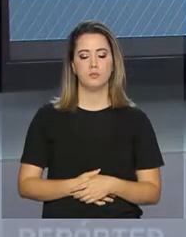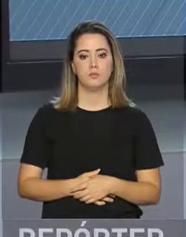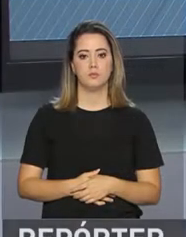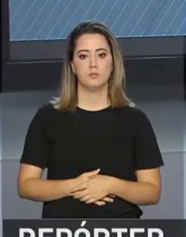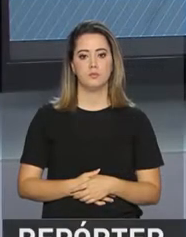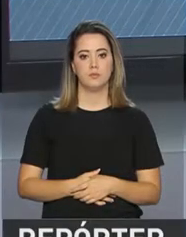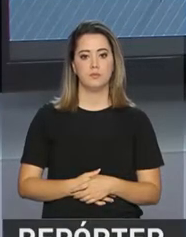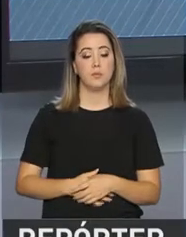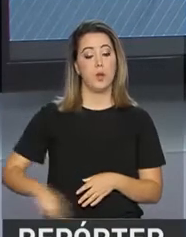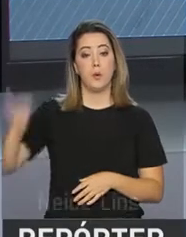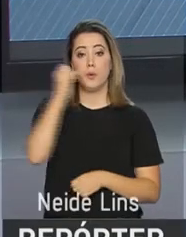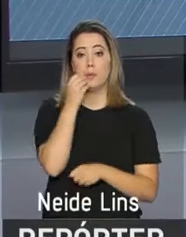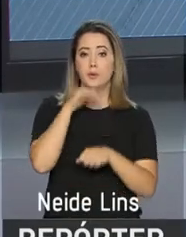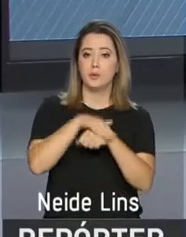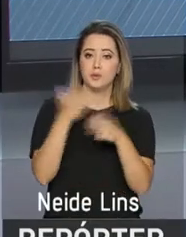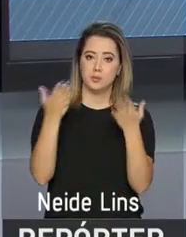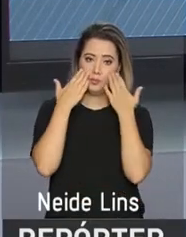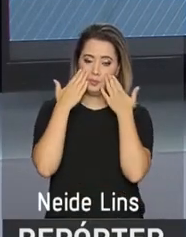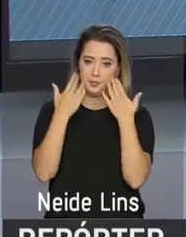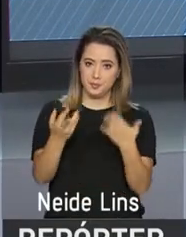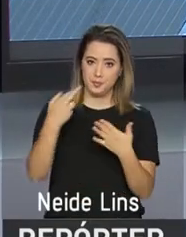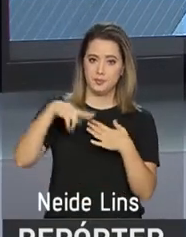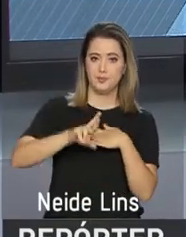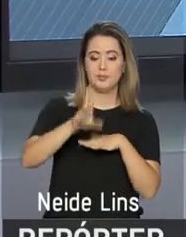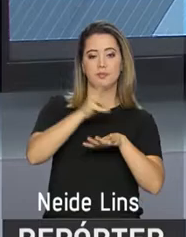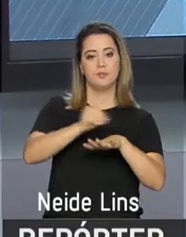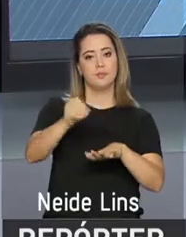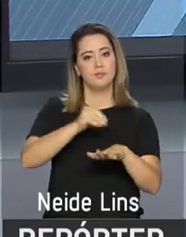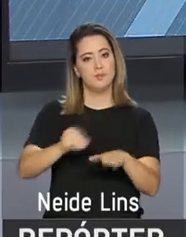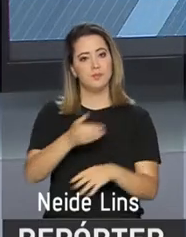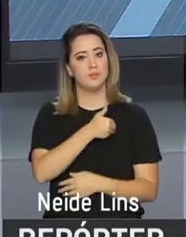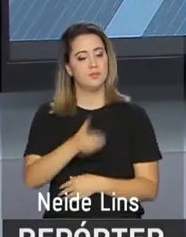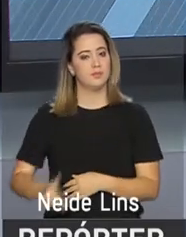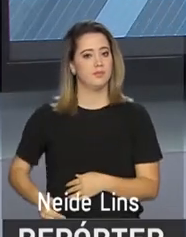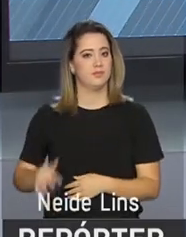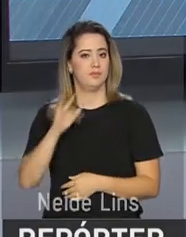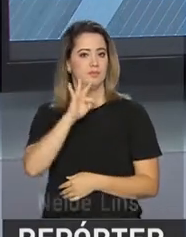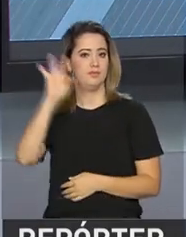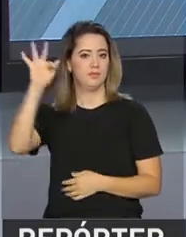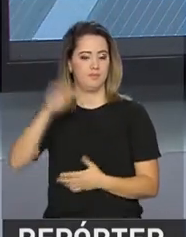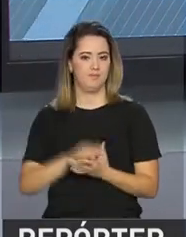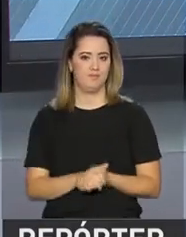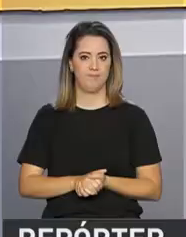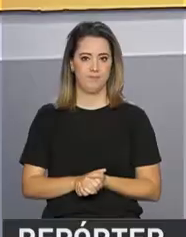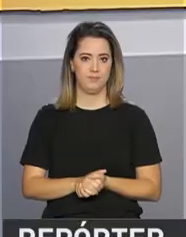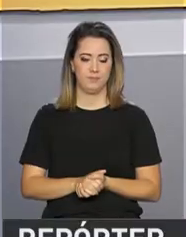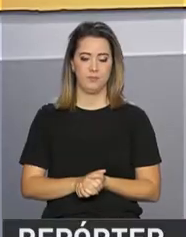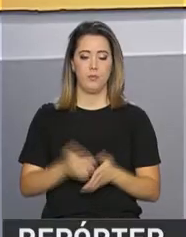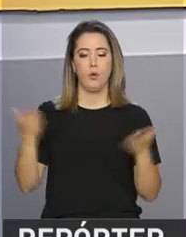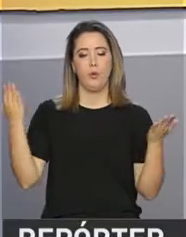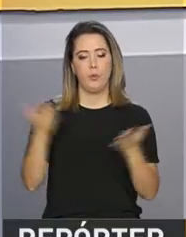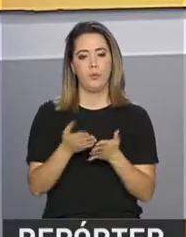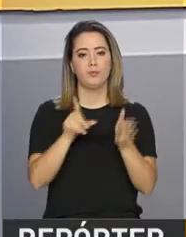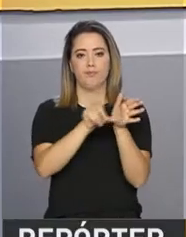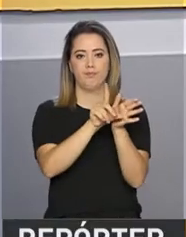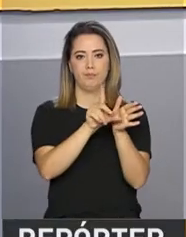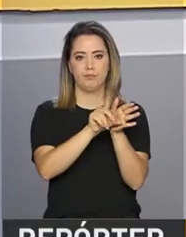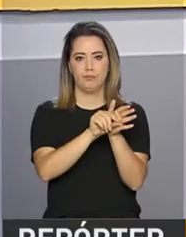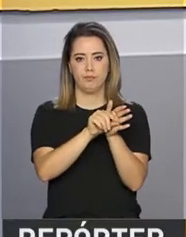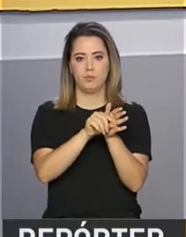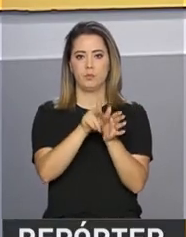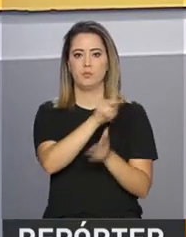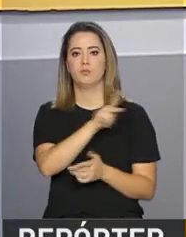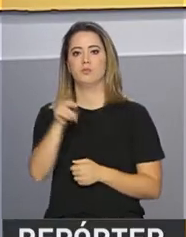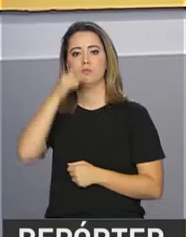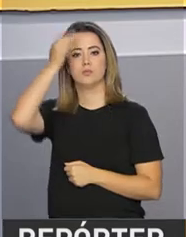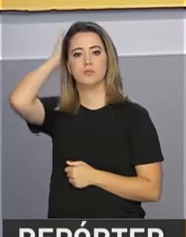olá boa noite começa agora o repórter nbr com as notícias do governo federal hoje pelas redes sociais o